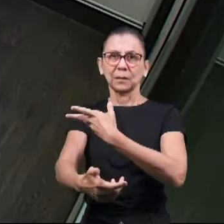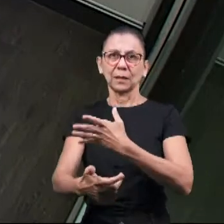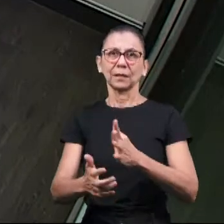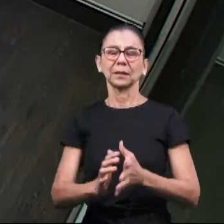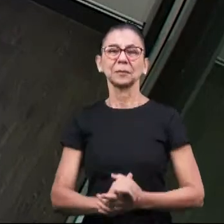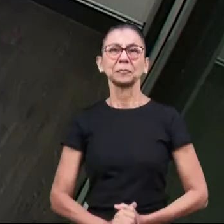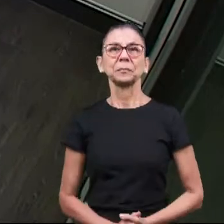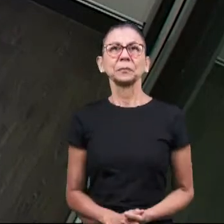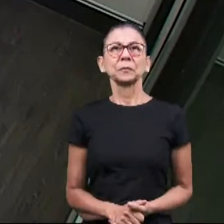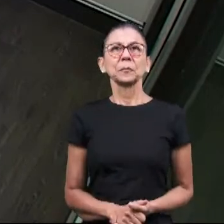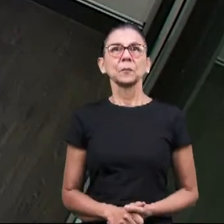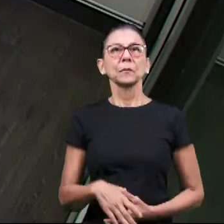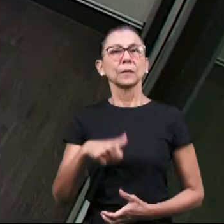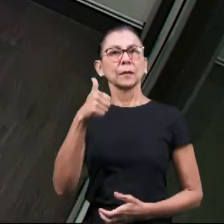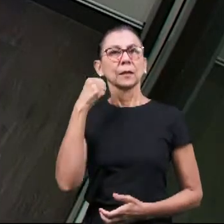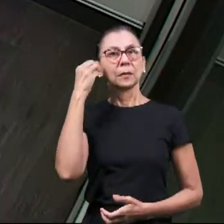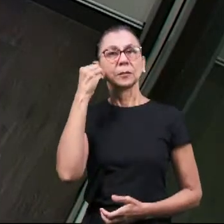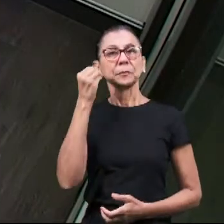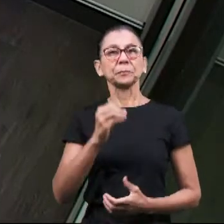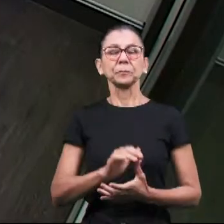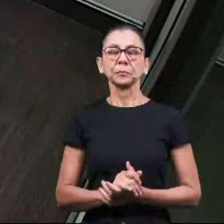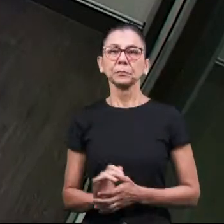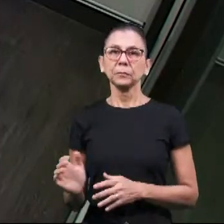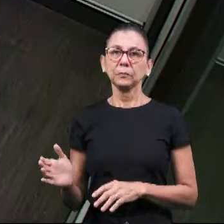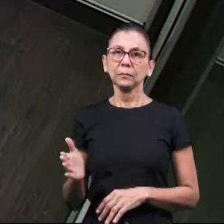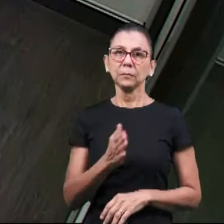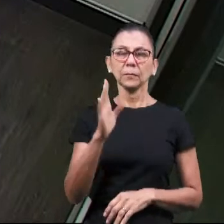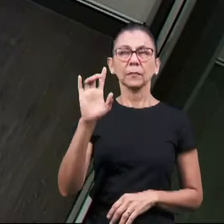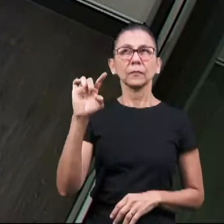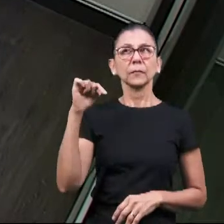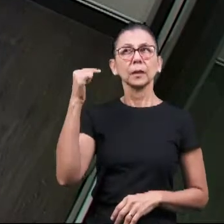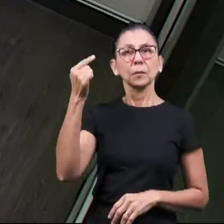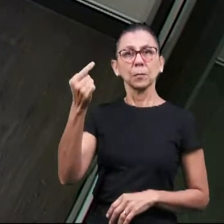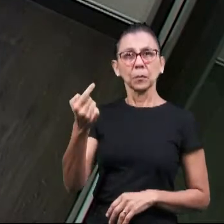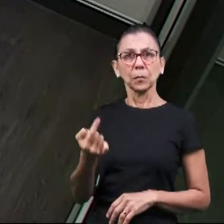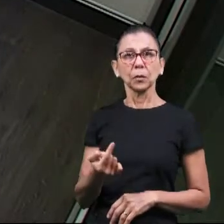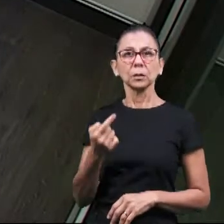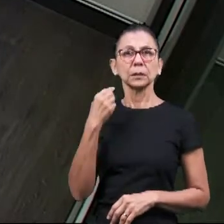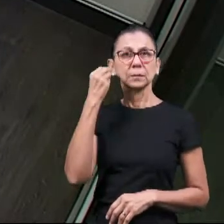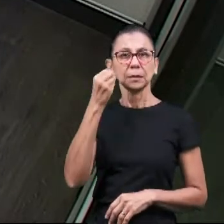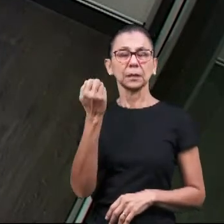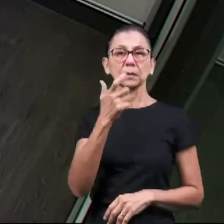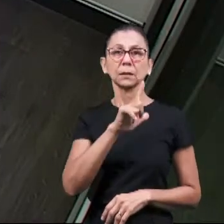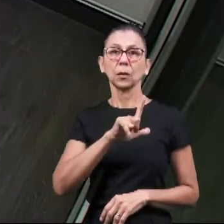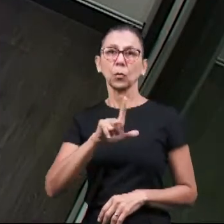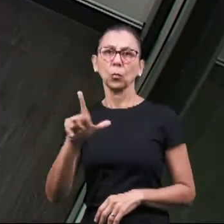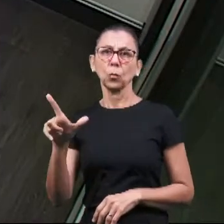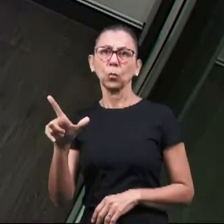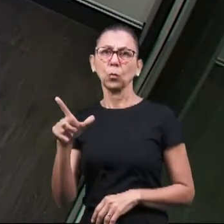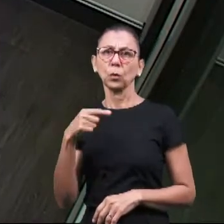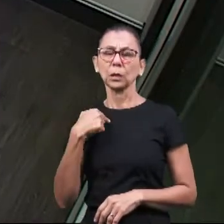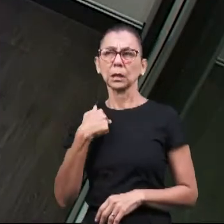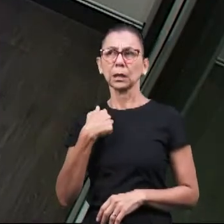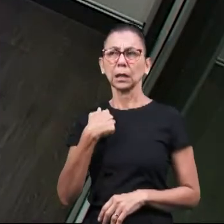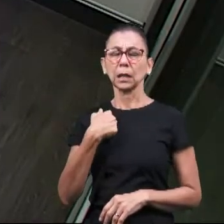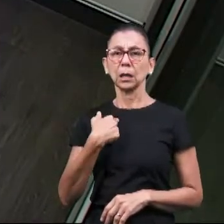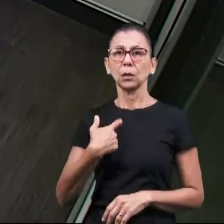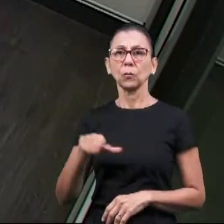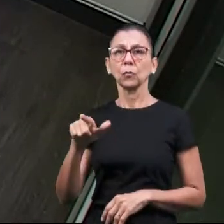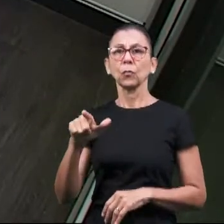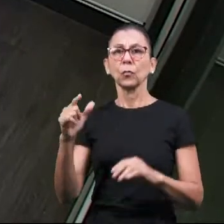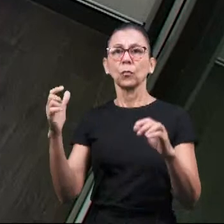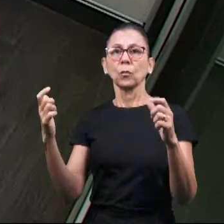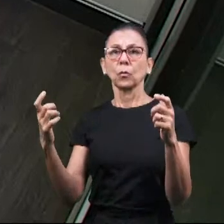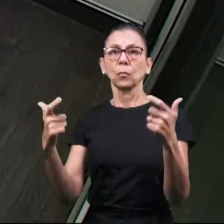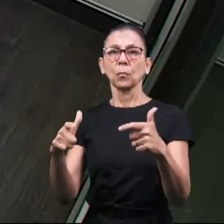experiência. Depois eu fui morar em Felrosa, quando começou o bairro Felrosa. Na Serra. É, lá na Serra. Logo